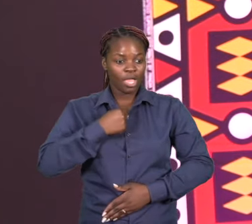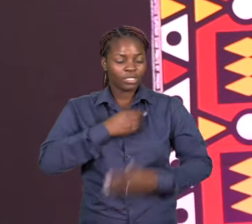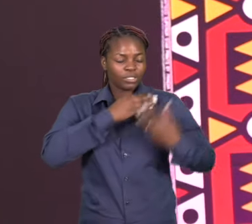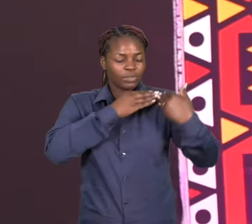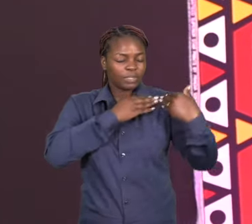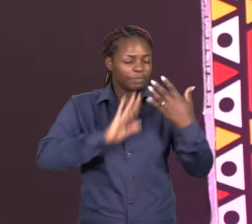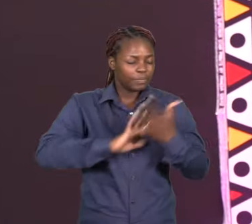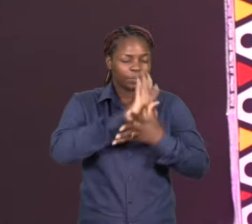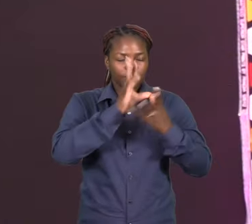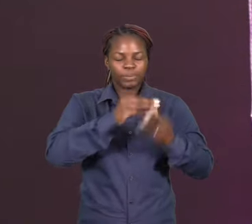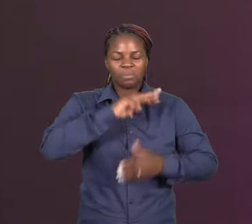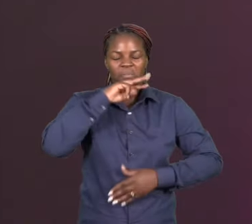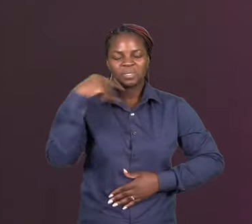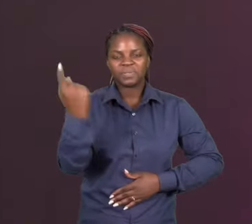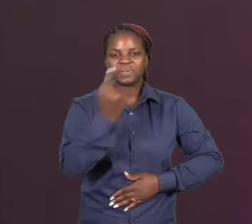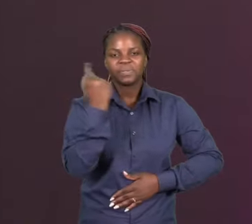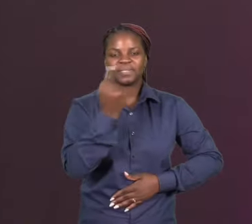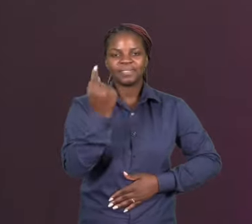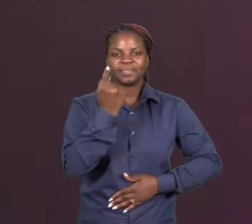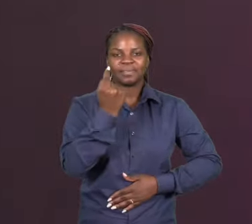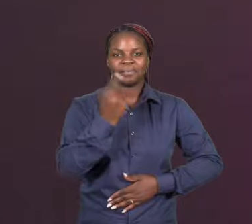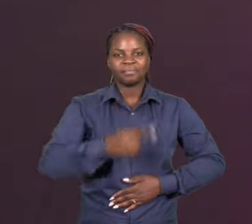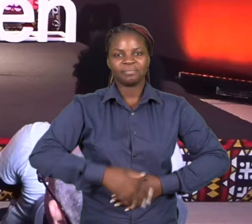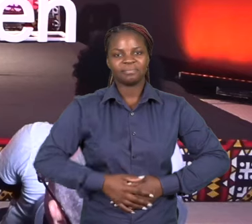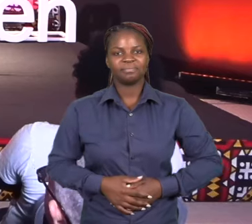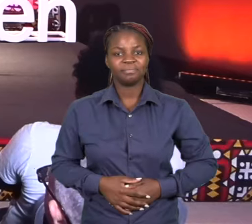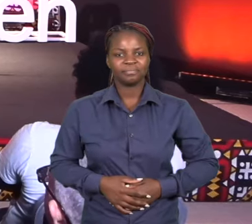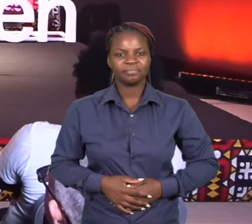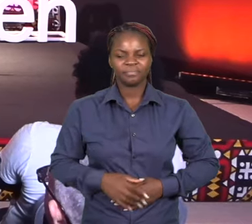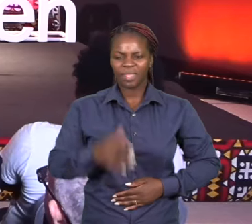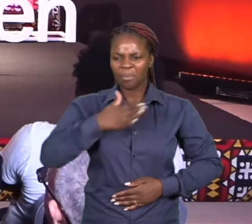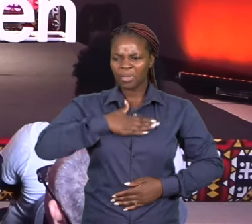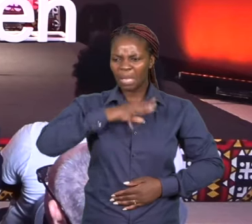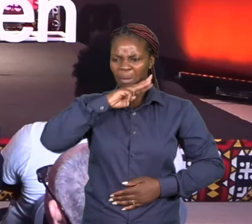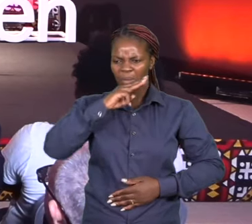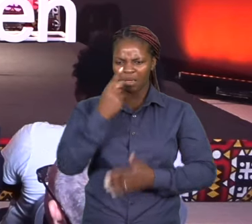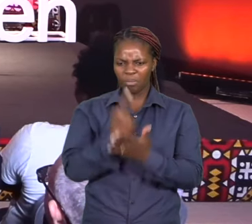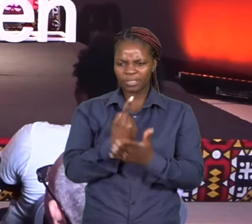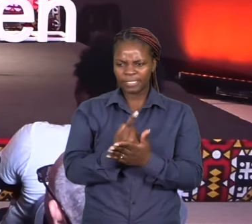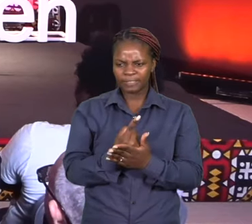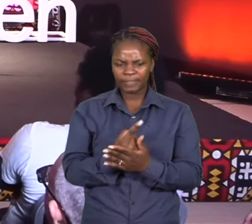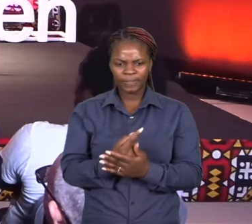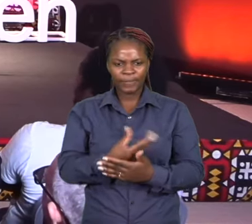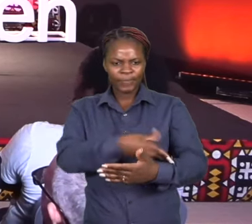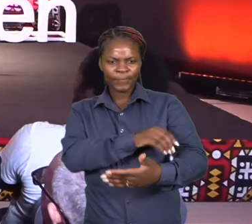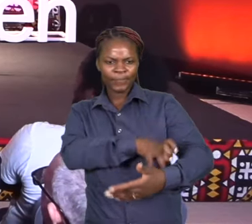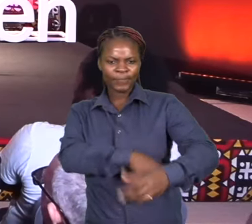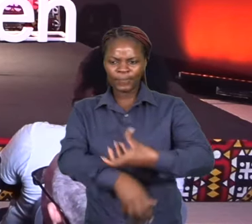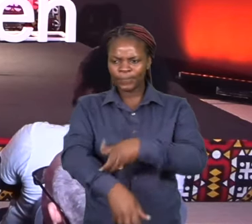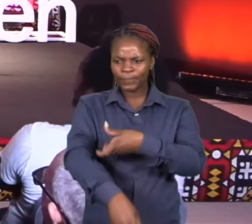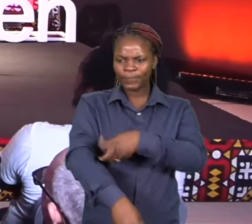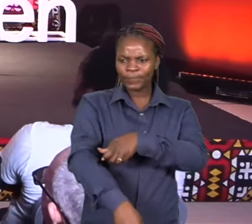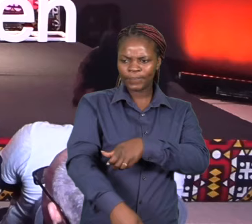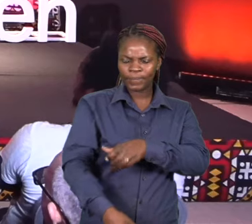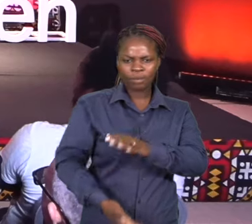deveria trabalhar sua própria ressurreição precisava se Reinventar precisava se transformar